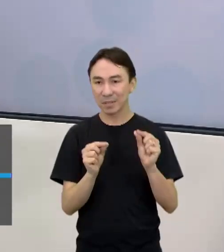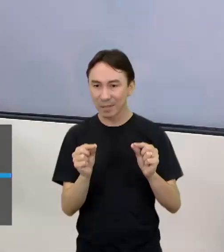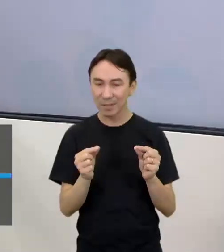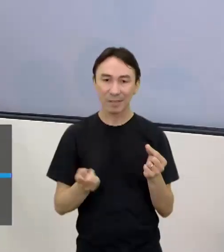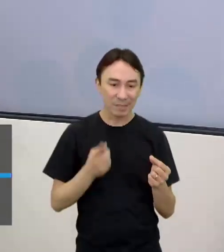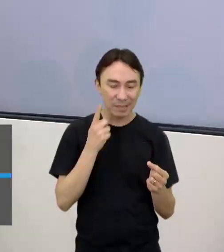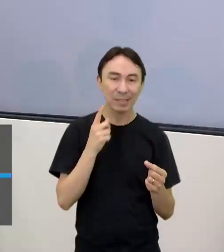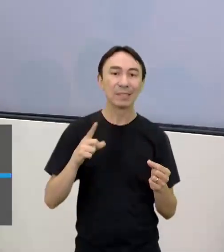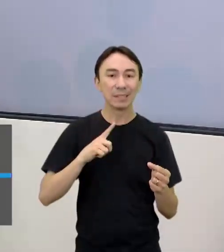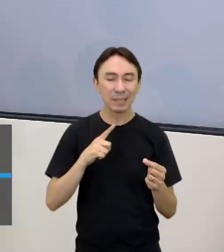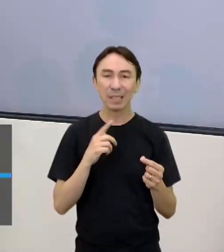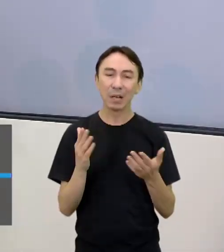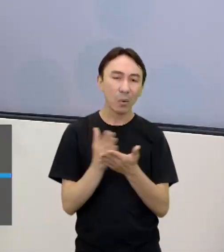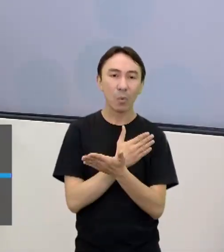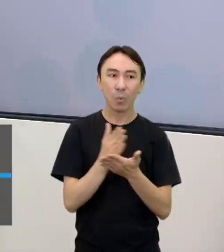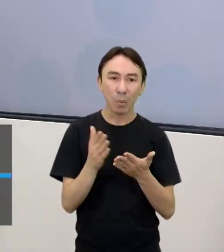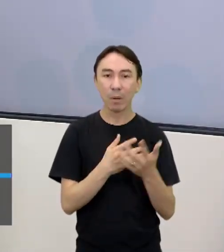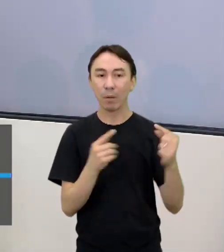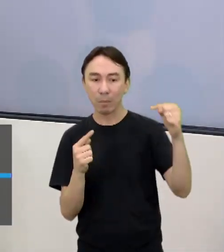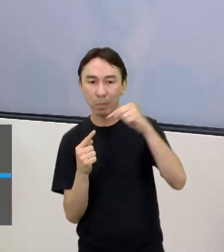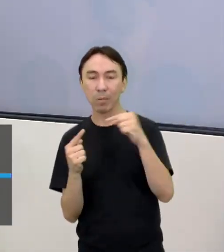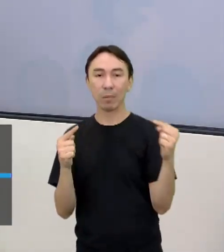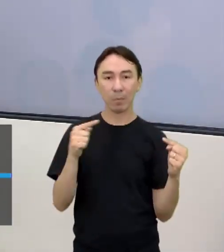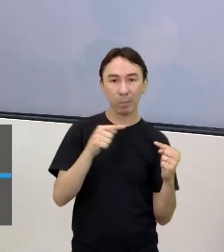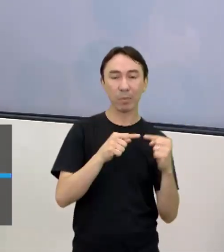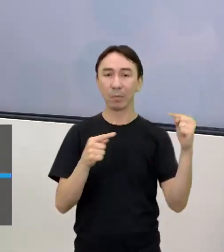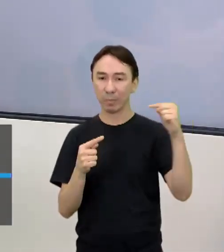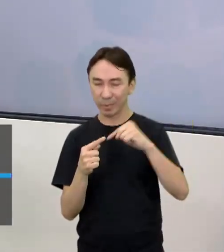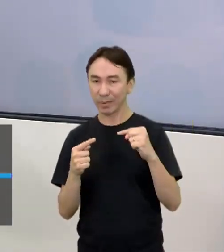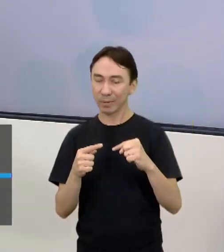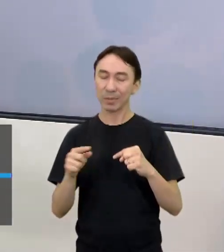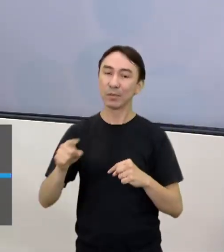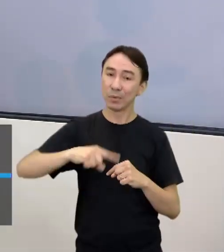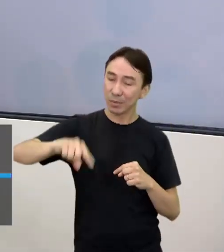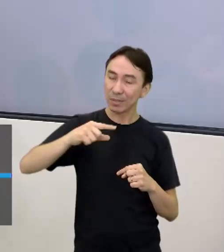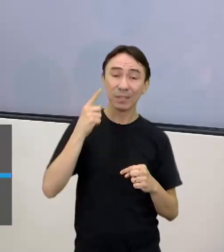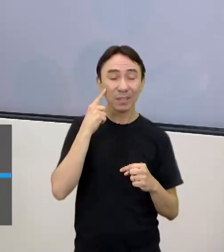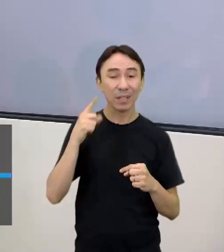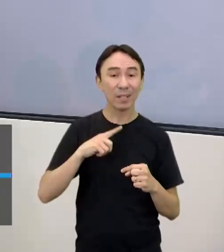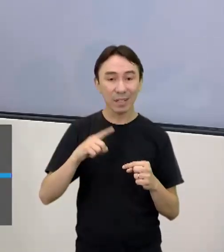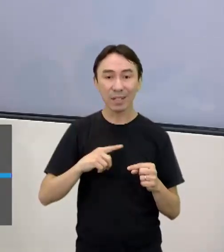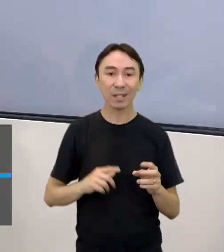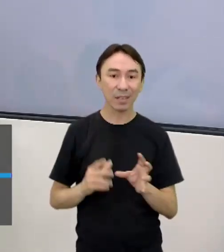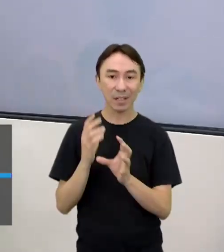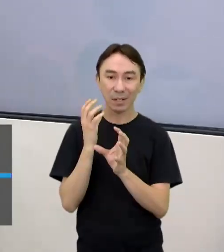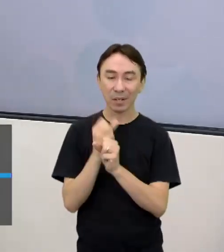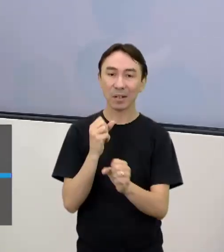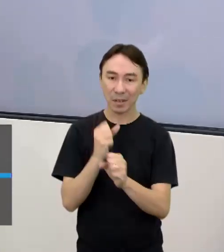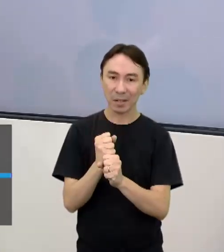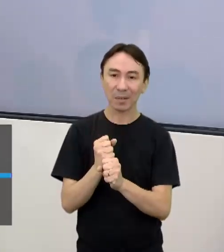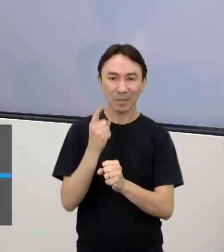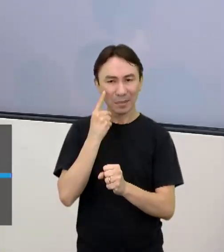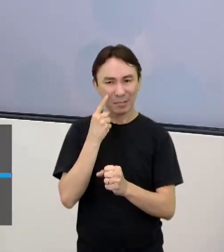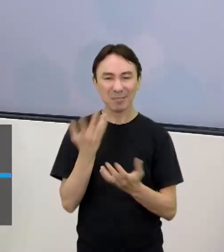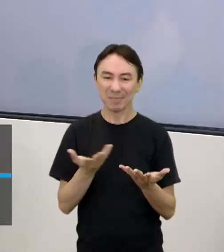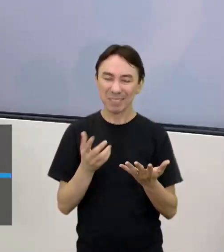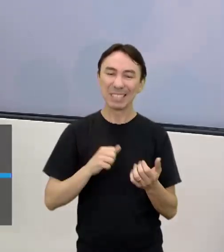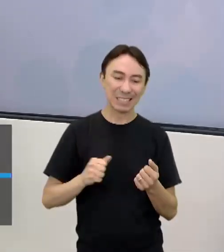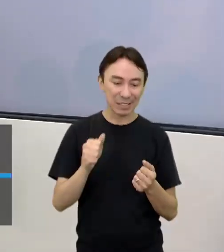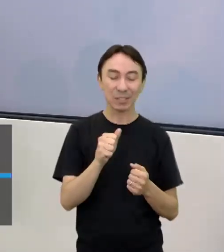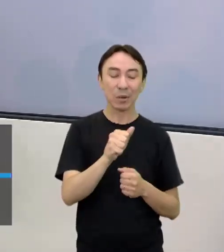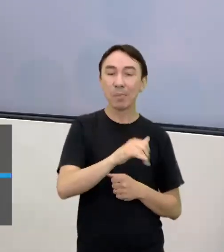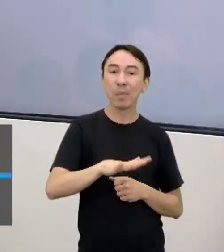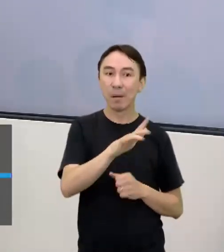ideia de combinação em alguns casos aí para poder calcular o que nós chamamos também de campo amostral. Olha quanta coisa legal aí,